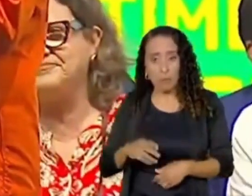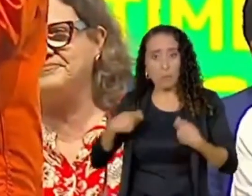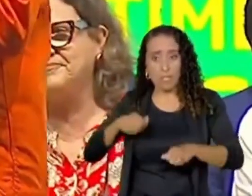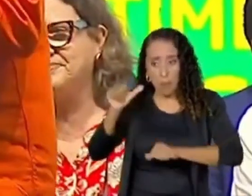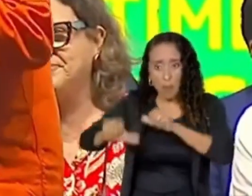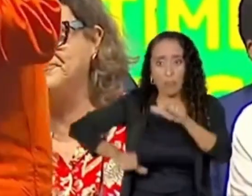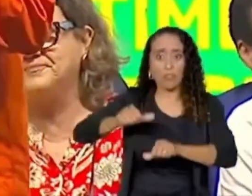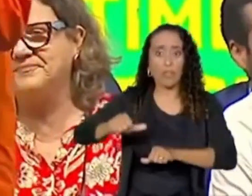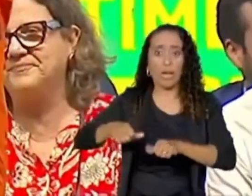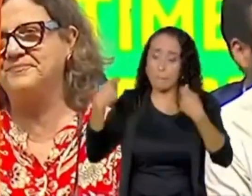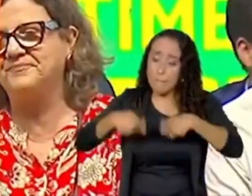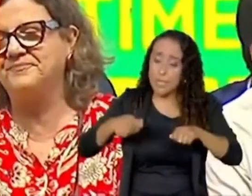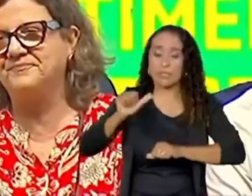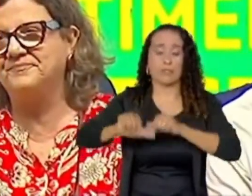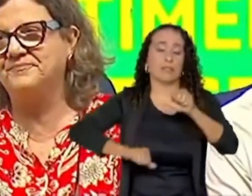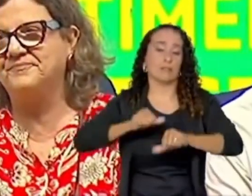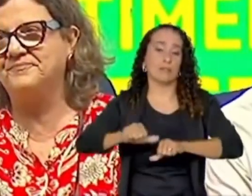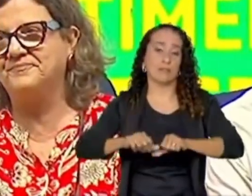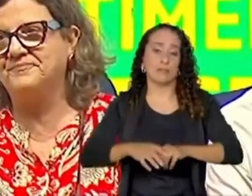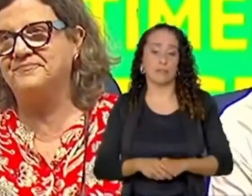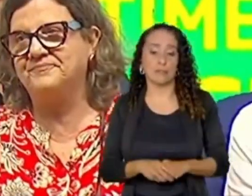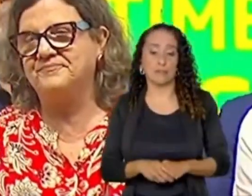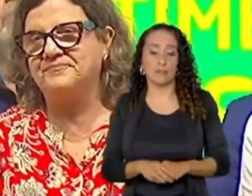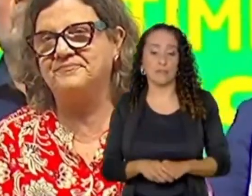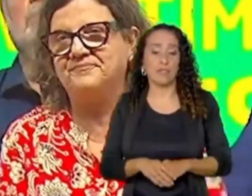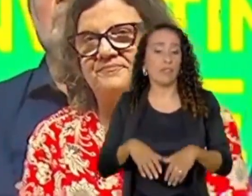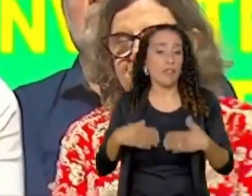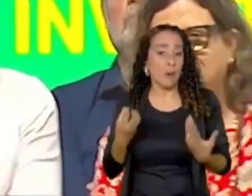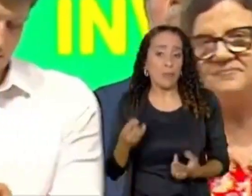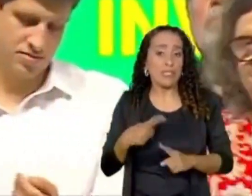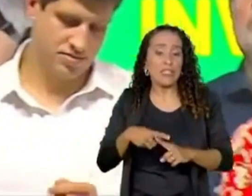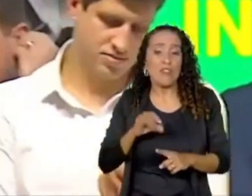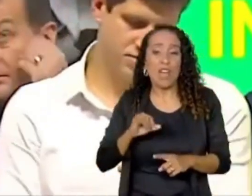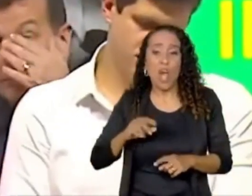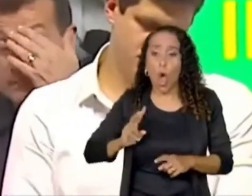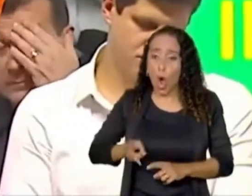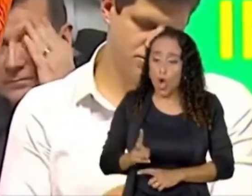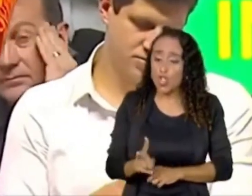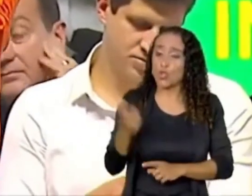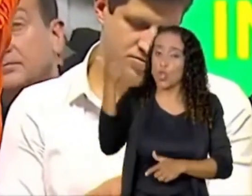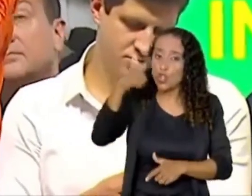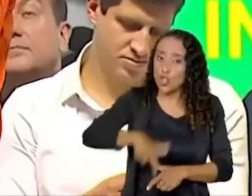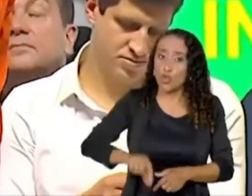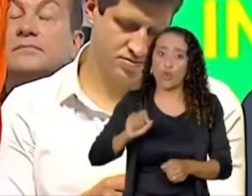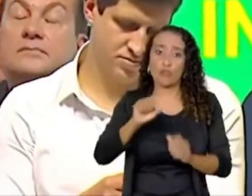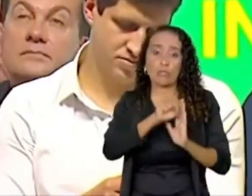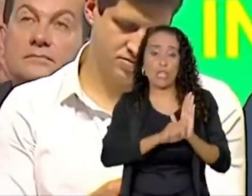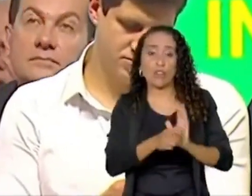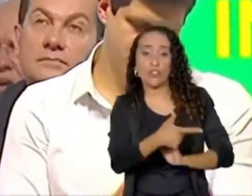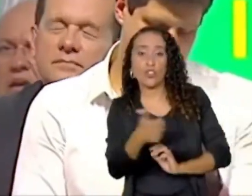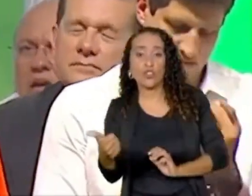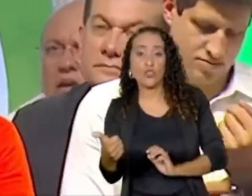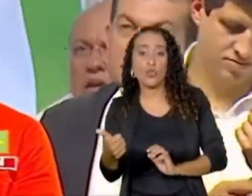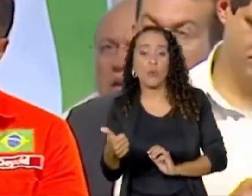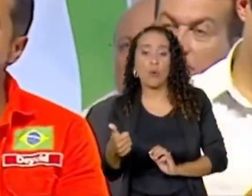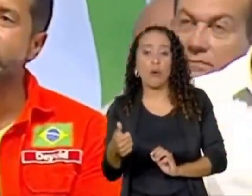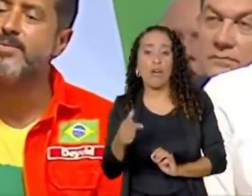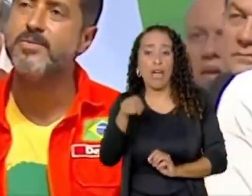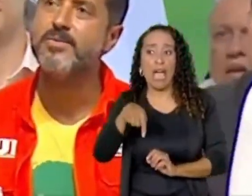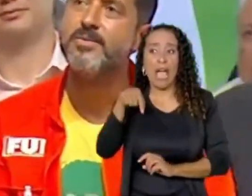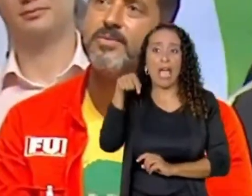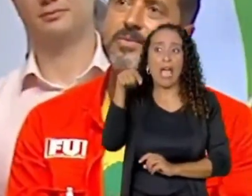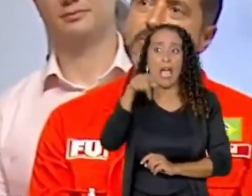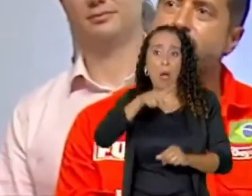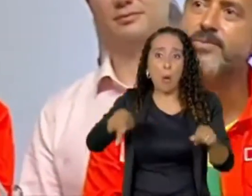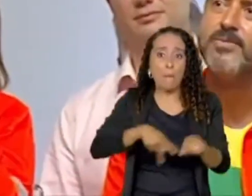mudar, precisa mudar. Senão a gente vai continuar mais uma vez no século XXI sendo um país que